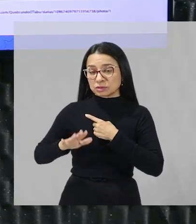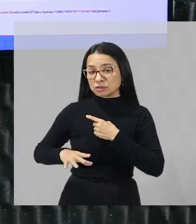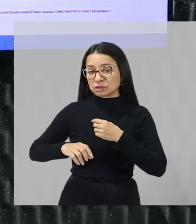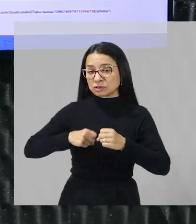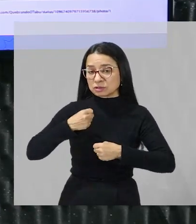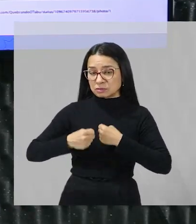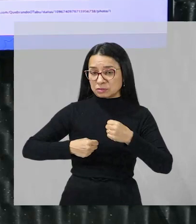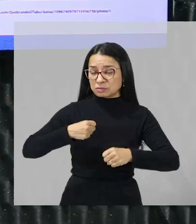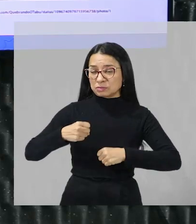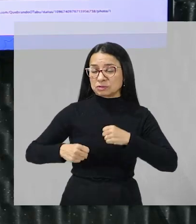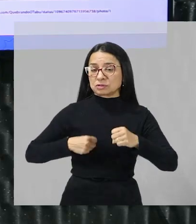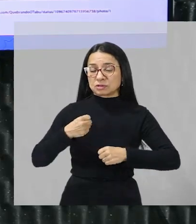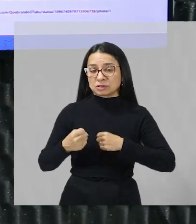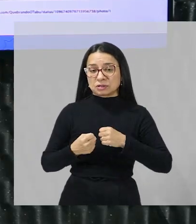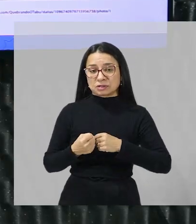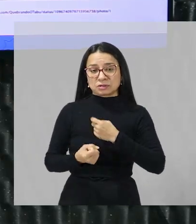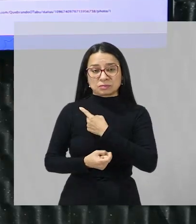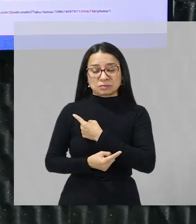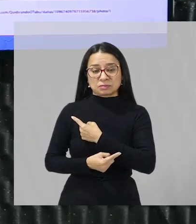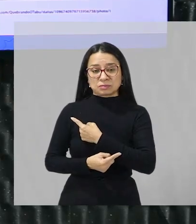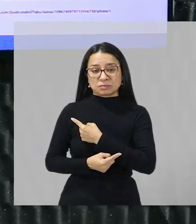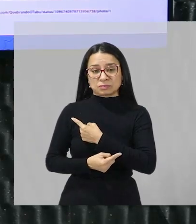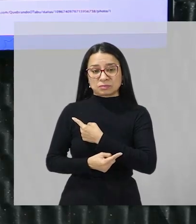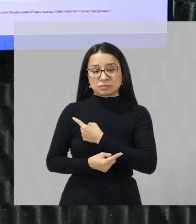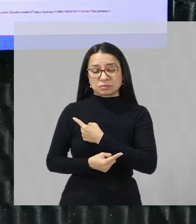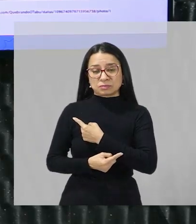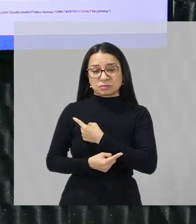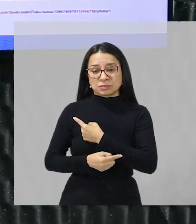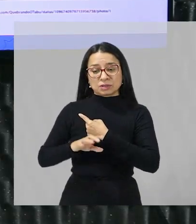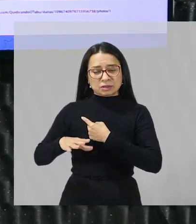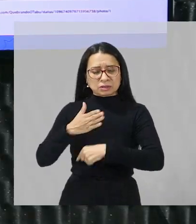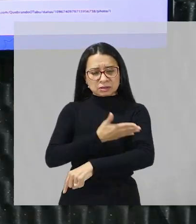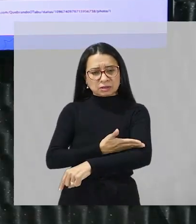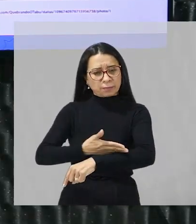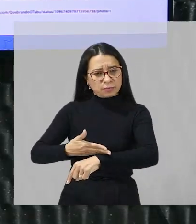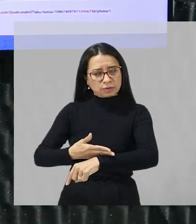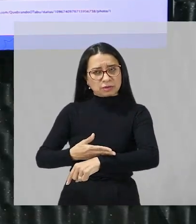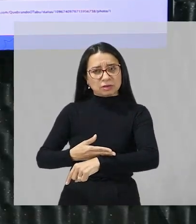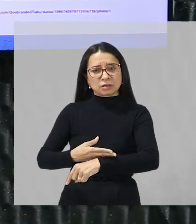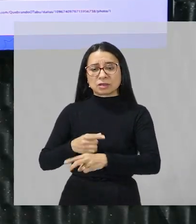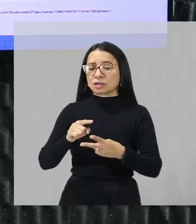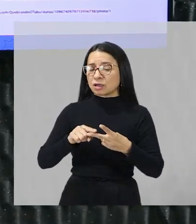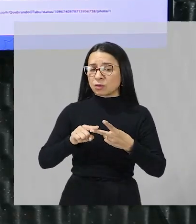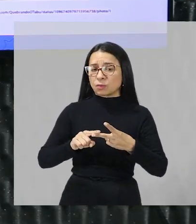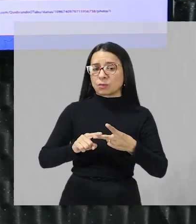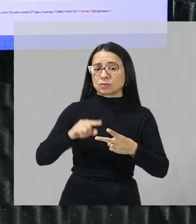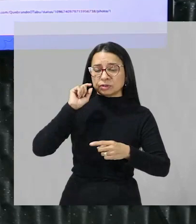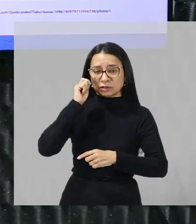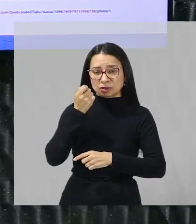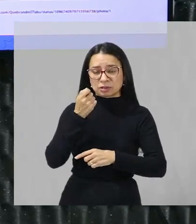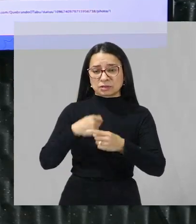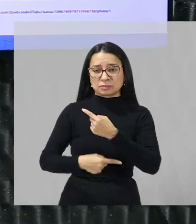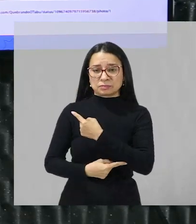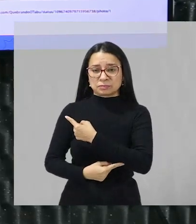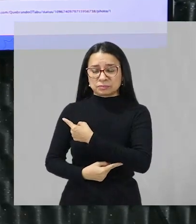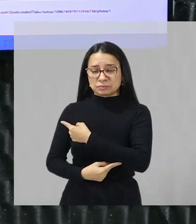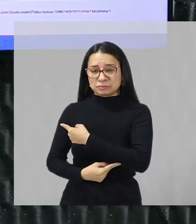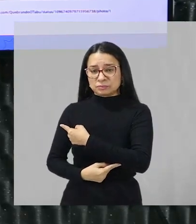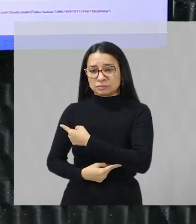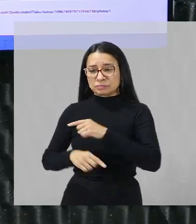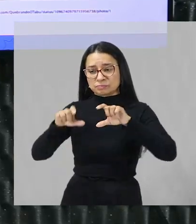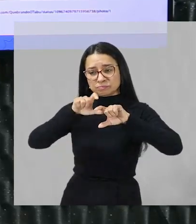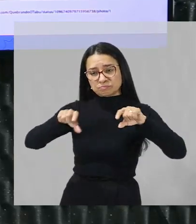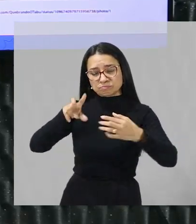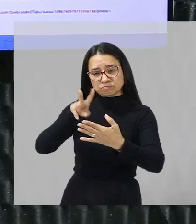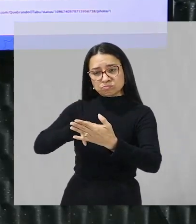assim, sim, claro que são nossas, se referindo às bicicletas. E aí o policial, né, tem a perna aqui, o coturno